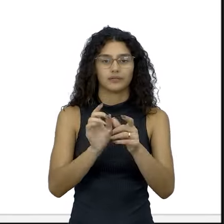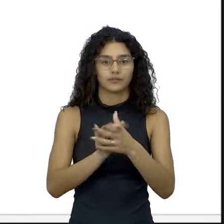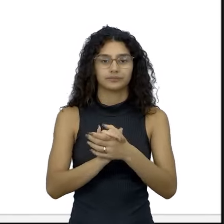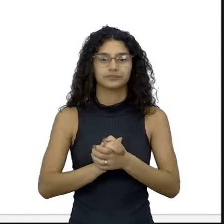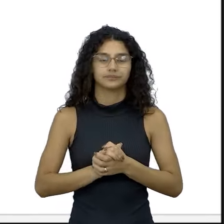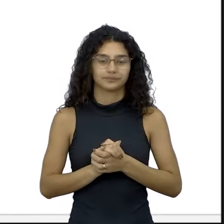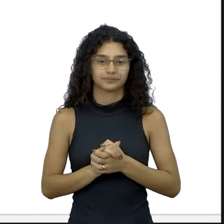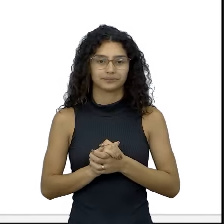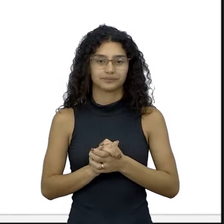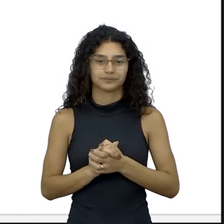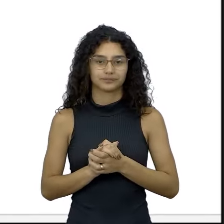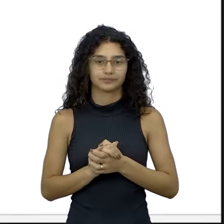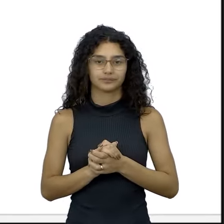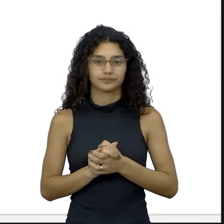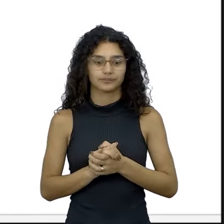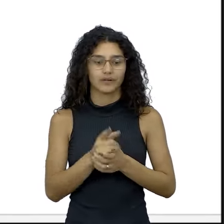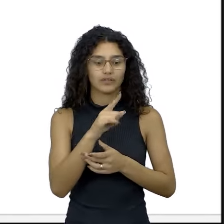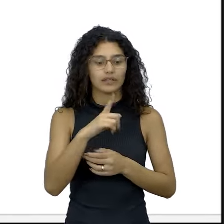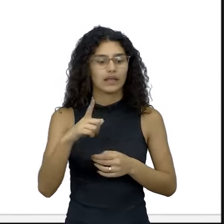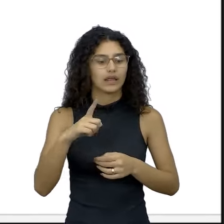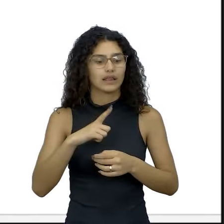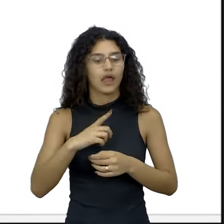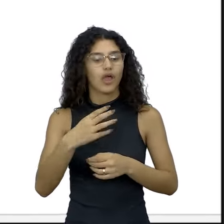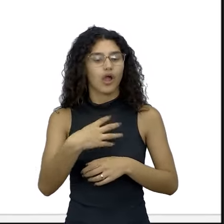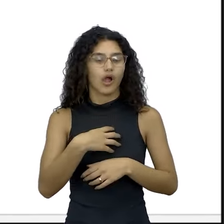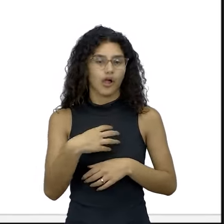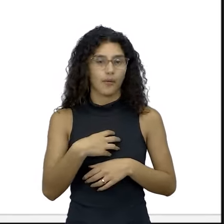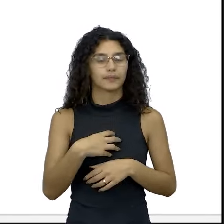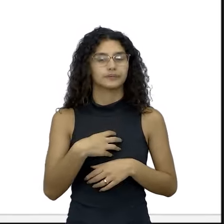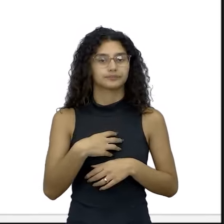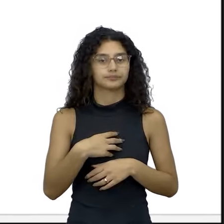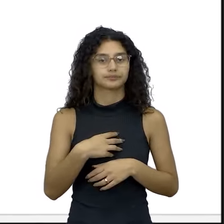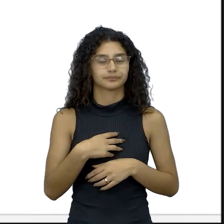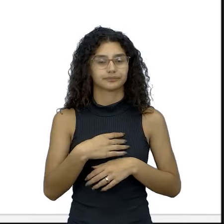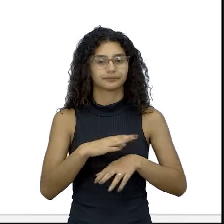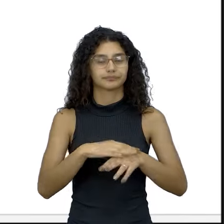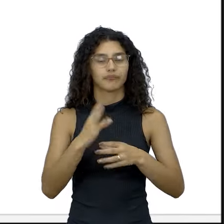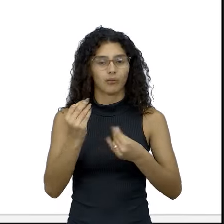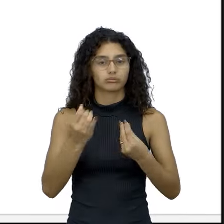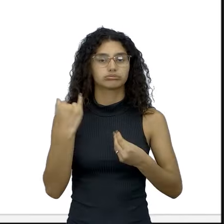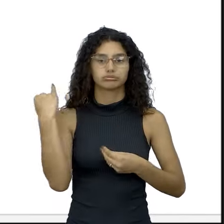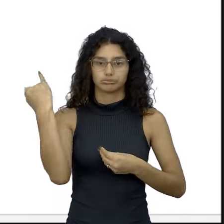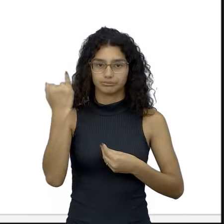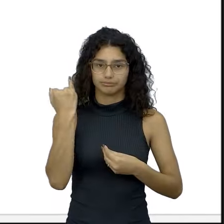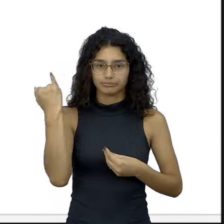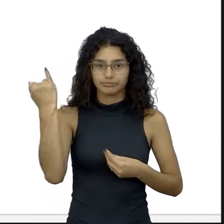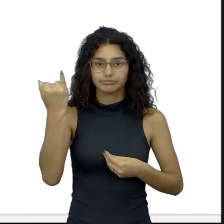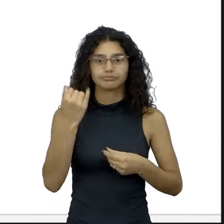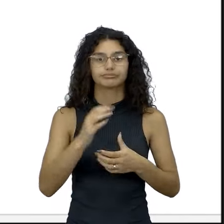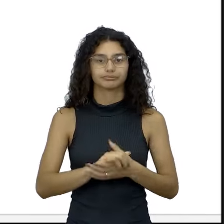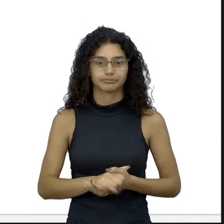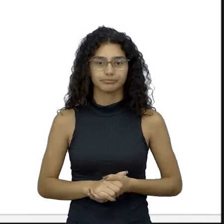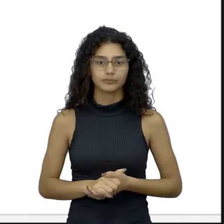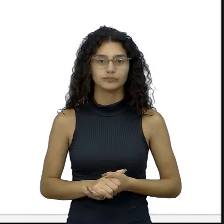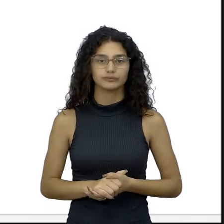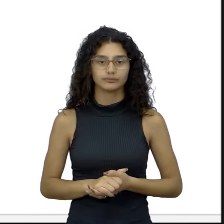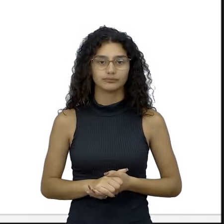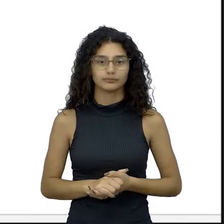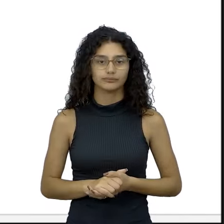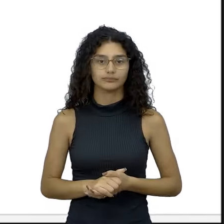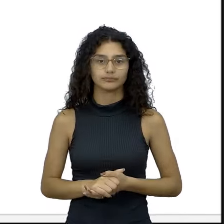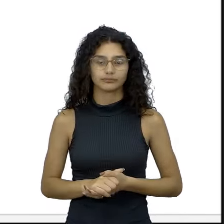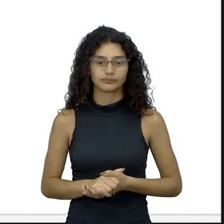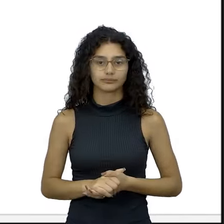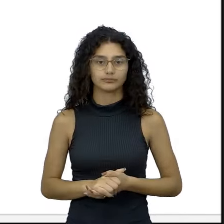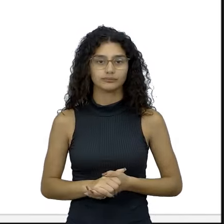hiperlinks, né? Se vocês tiverem condições de proporcionar esse momento, seria muito importante nesse momento.